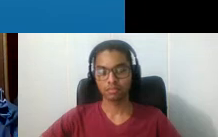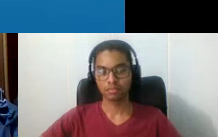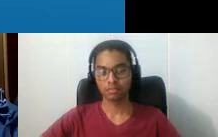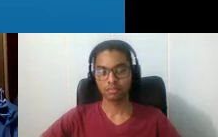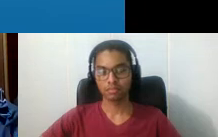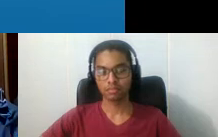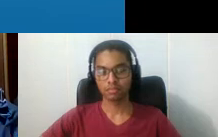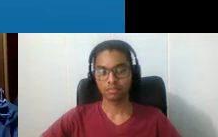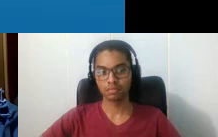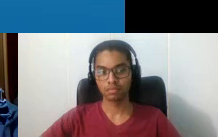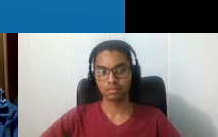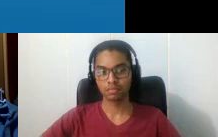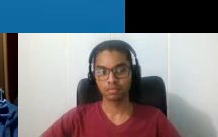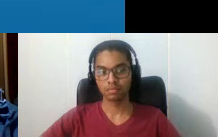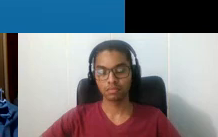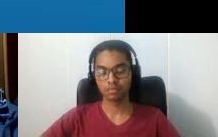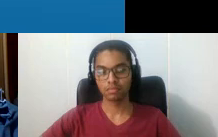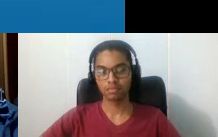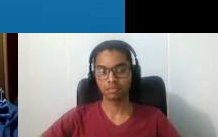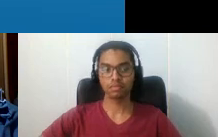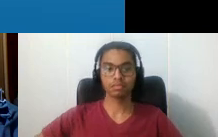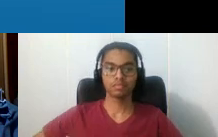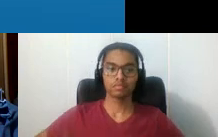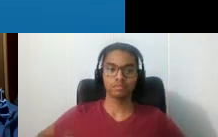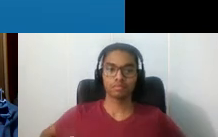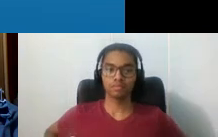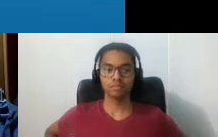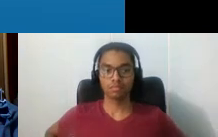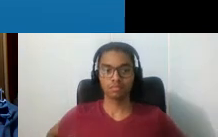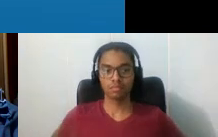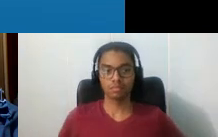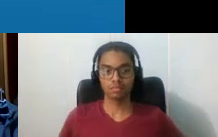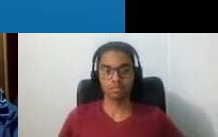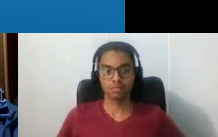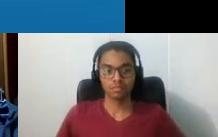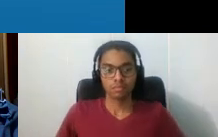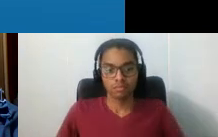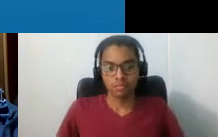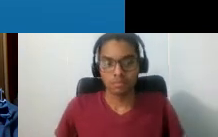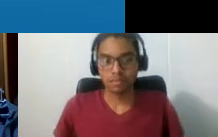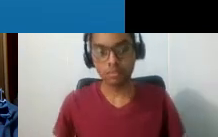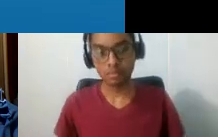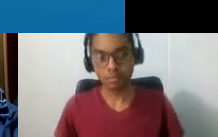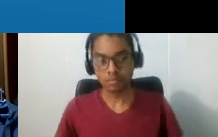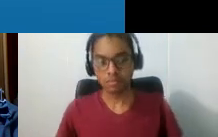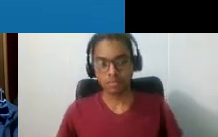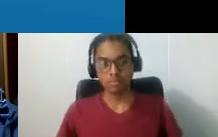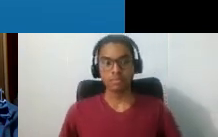Dutilidade, fragilidade. Opa, eu pus utilidade lá embaixo outra vez.